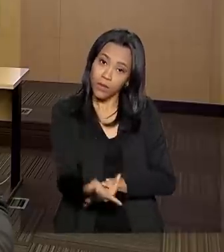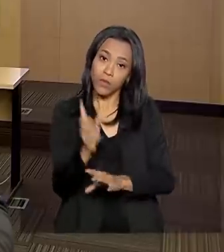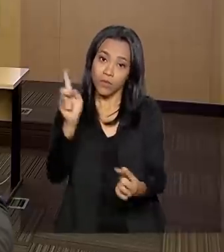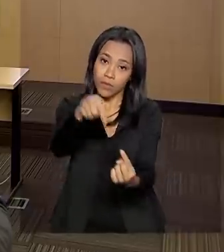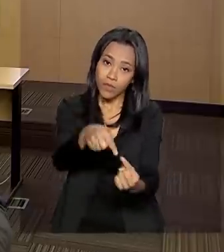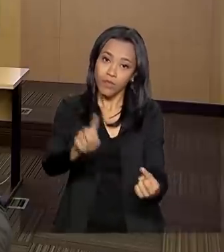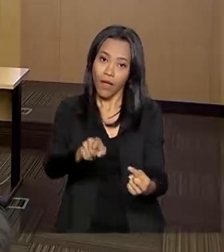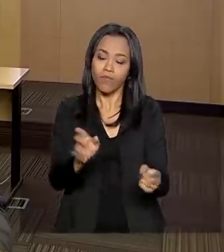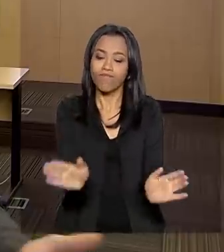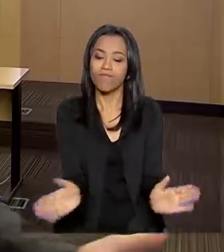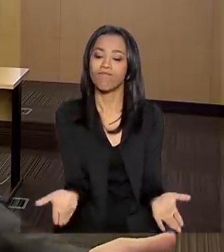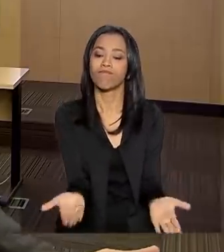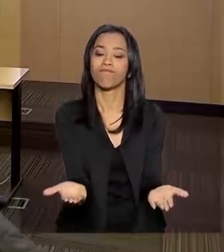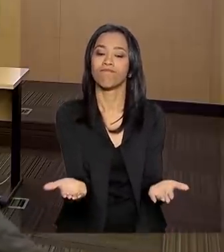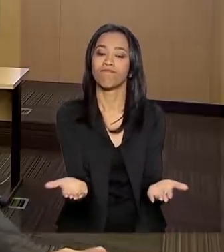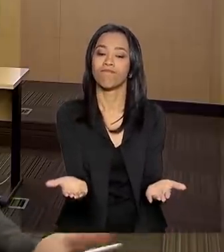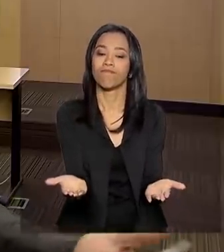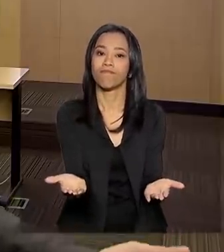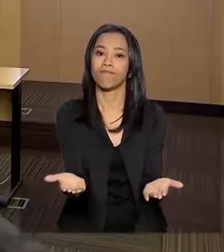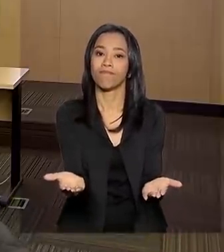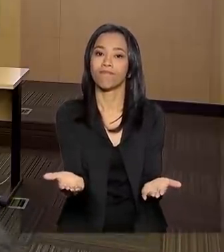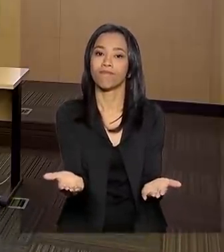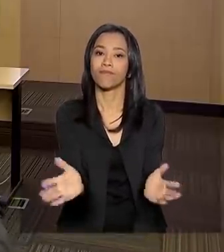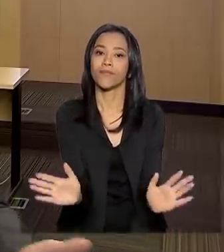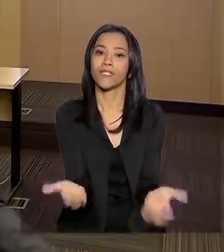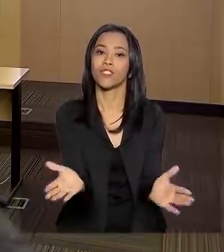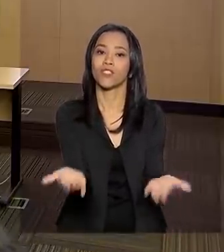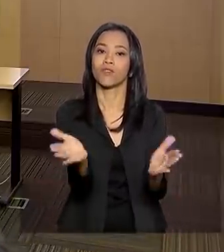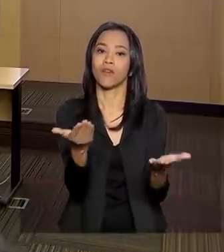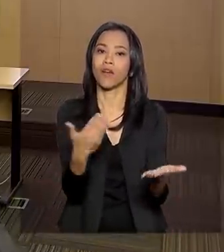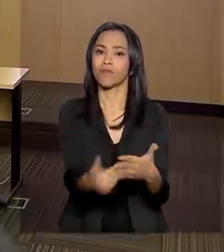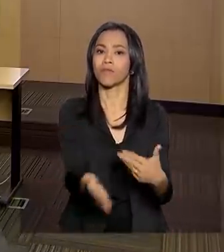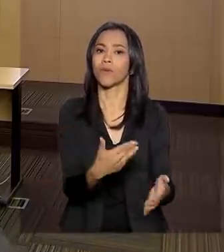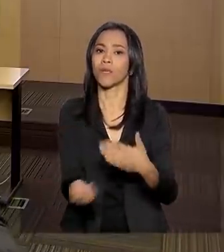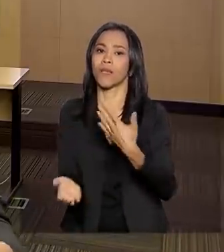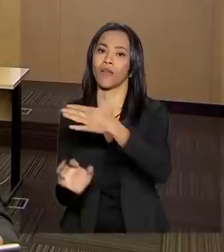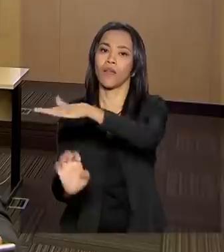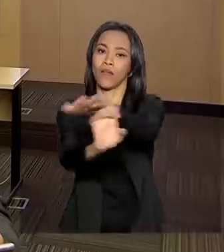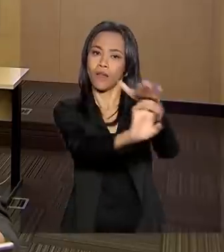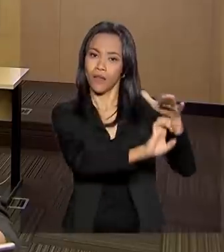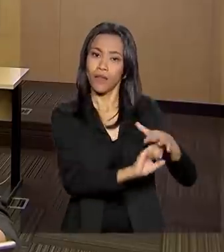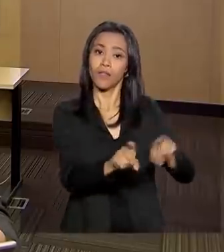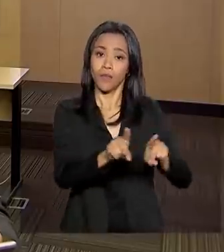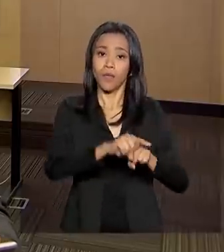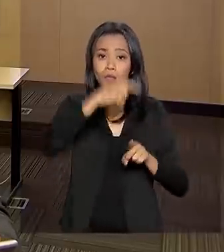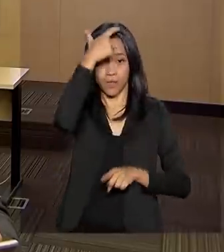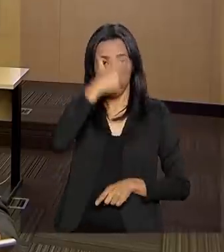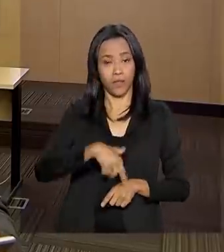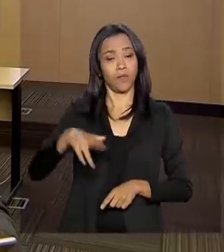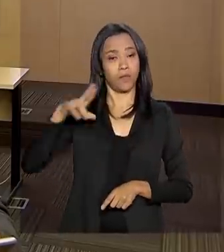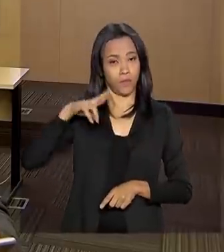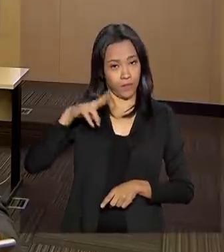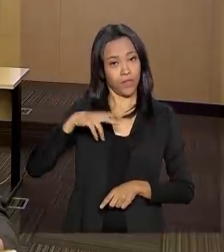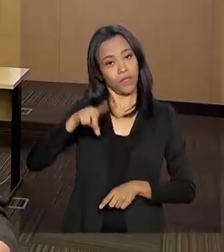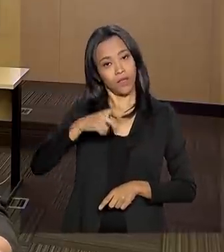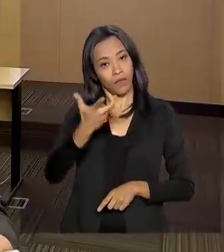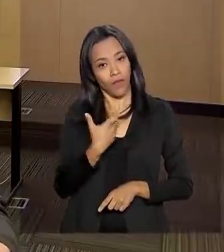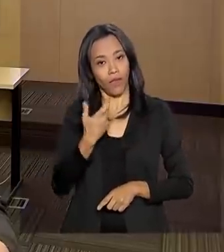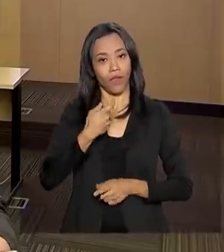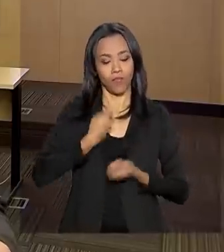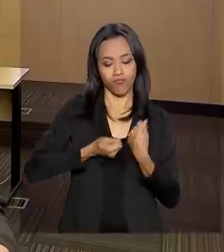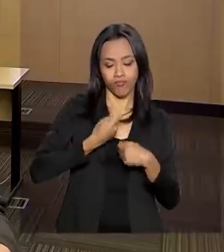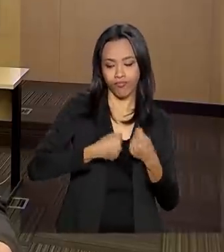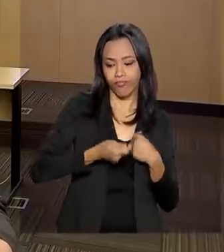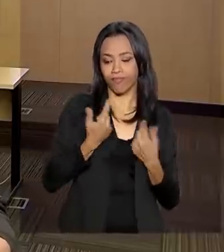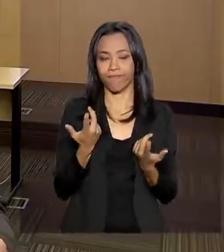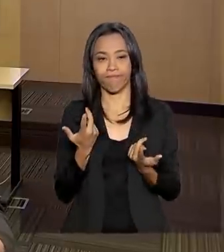incentivar é investidor de qualquer porte e até pessoas físicas - que desenvolvo a realização de seus planos de